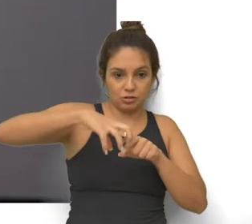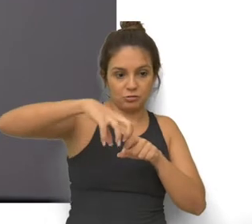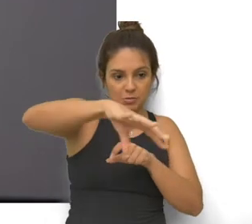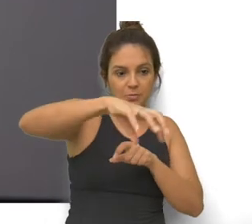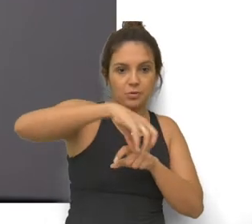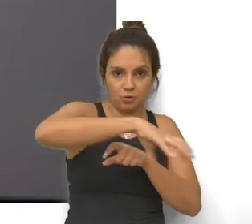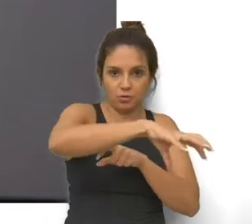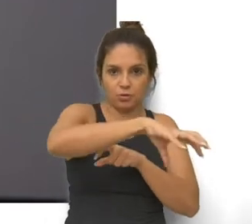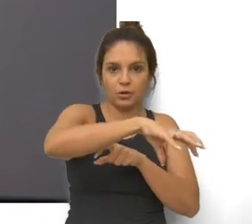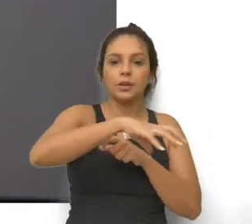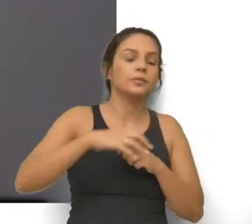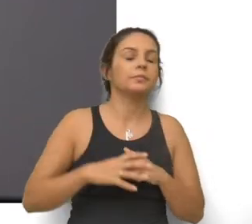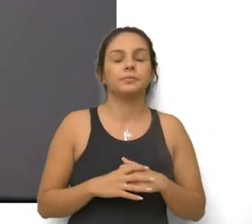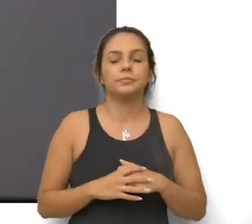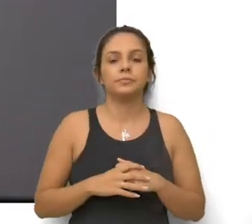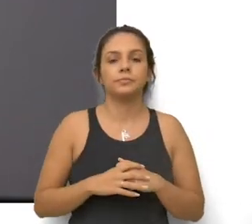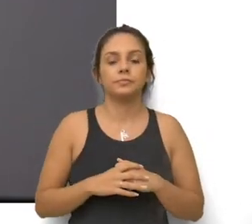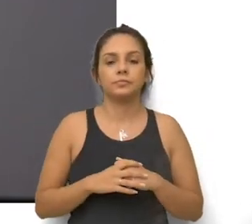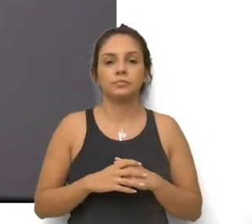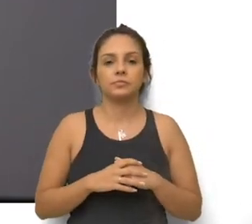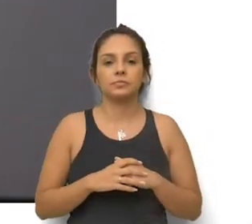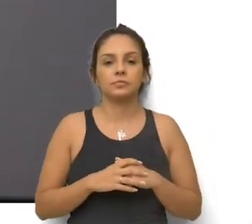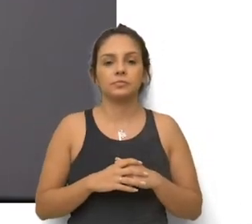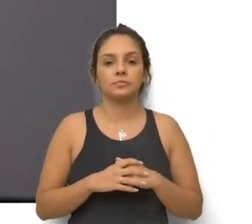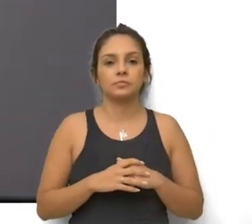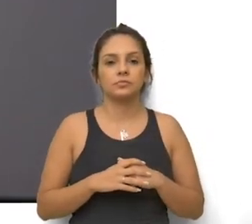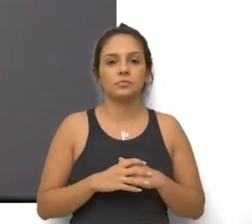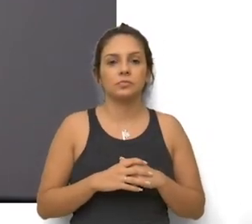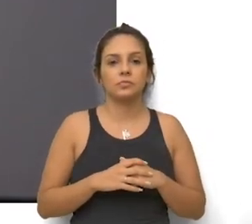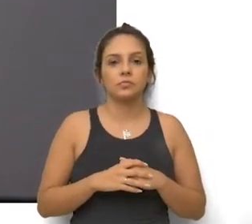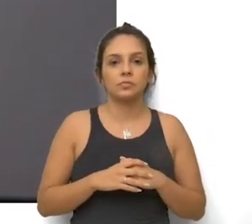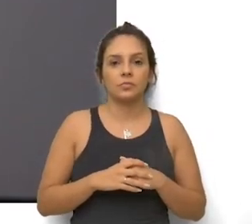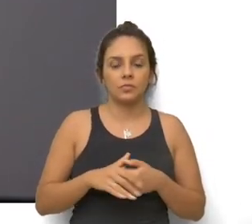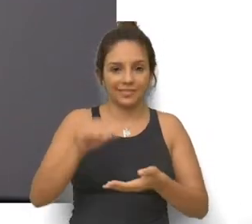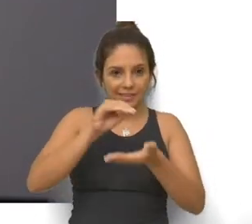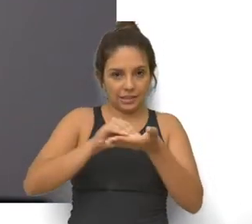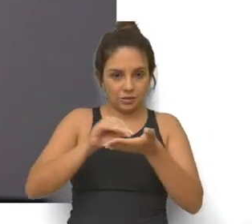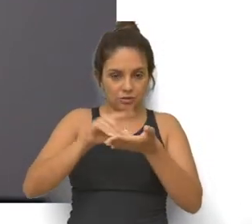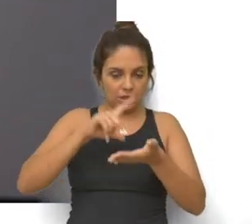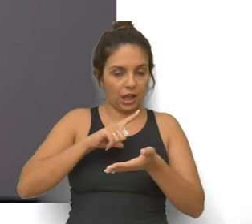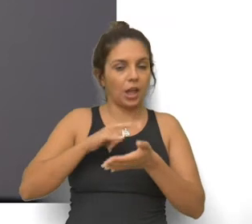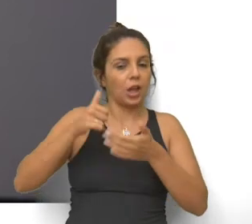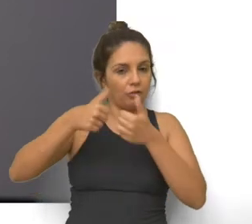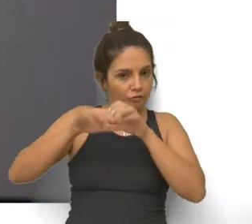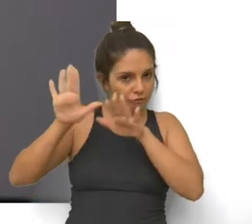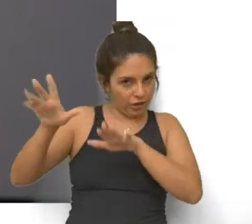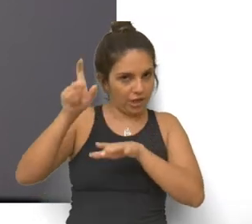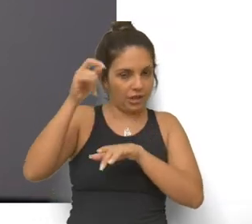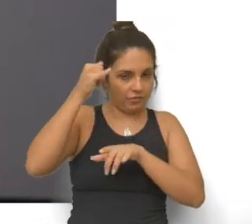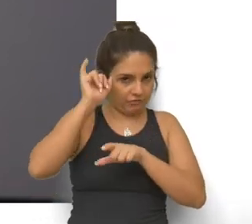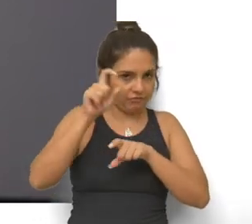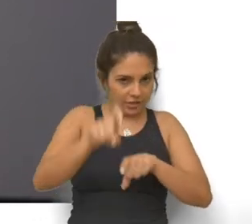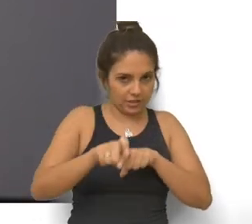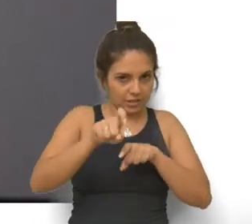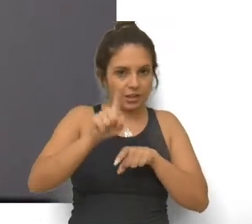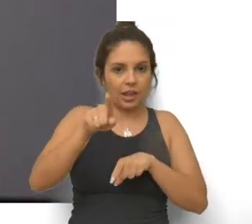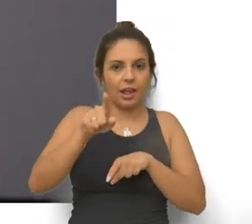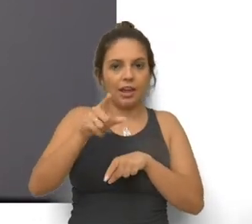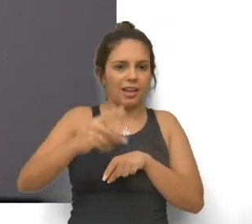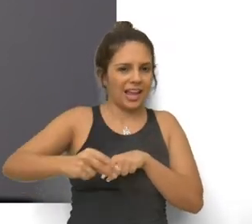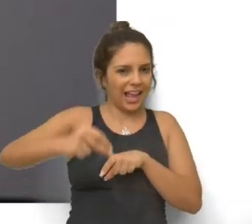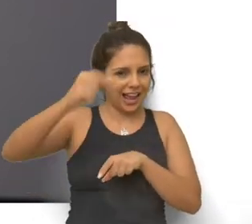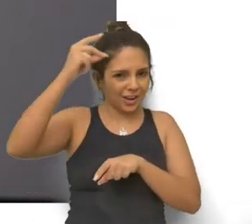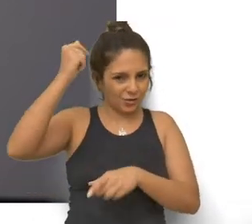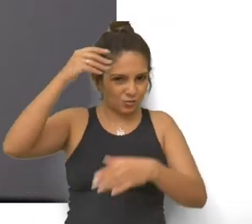loteamento, e assim, o escritório do loteamento ainda está lá de pé, e é uma espécie assim, de